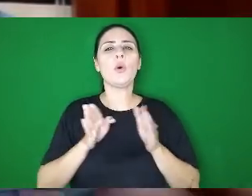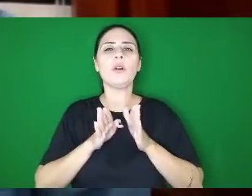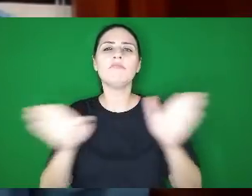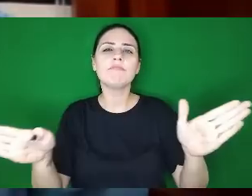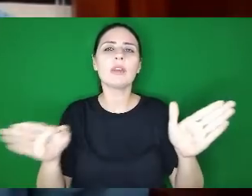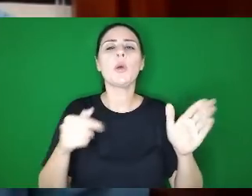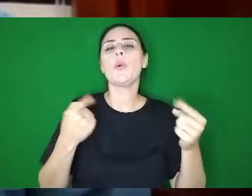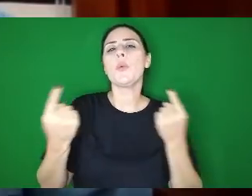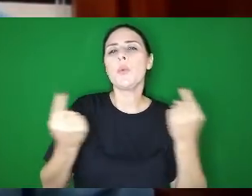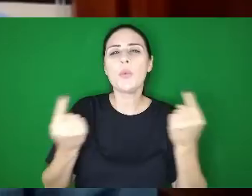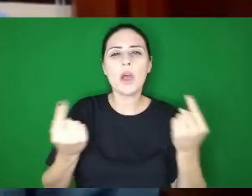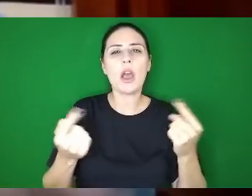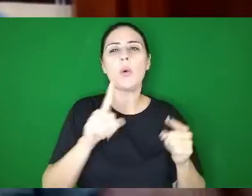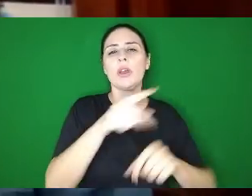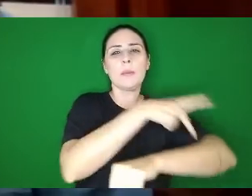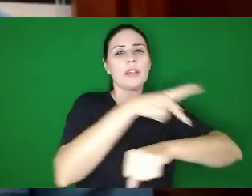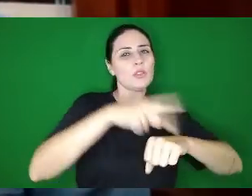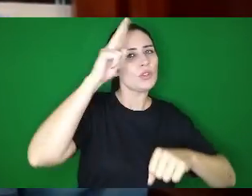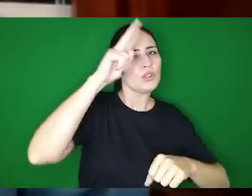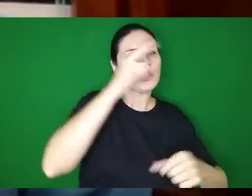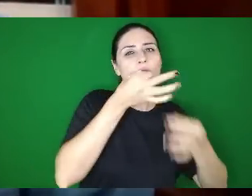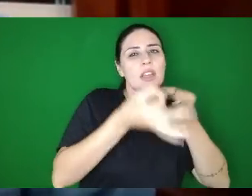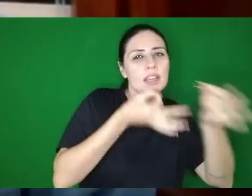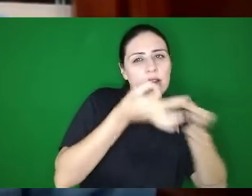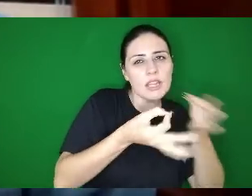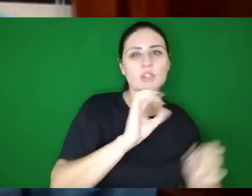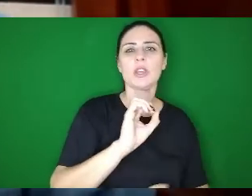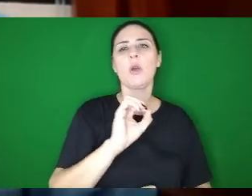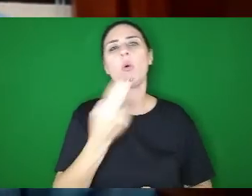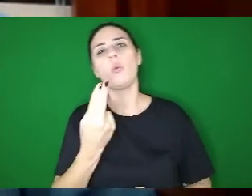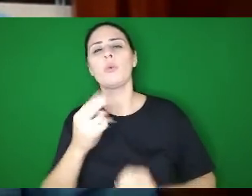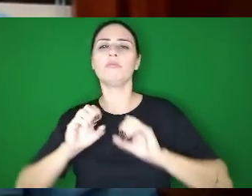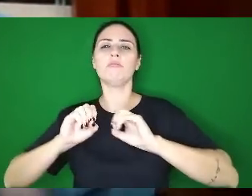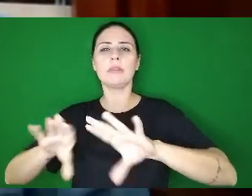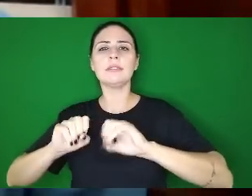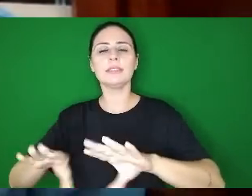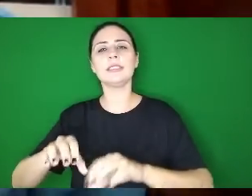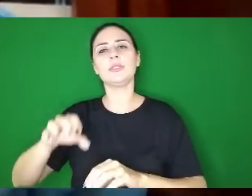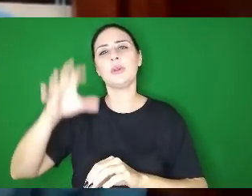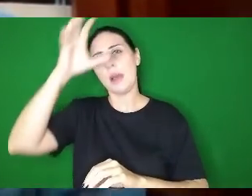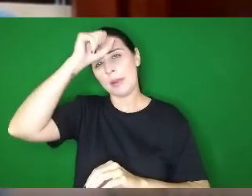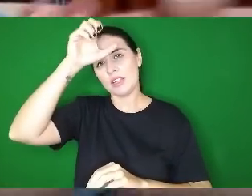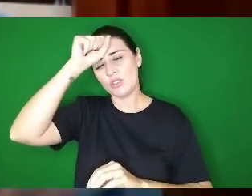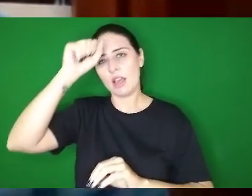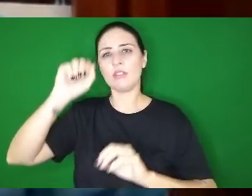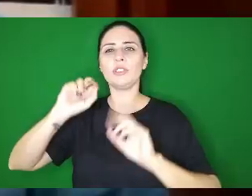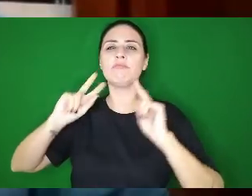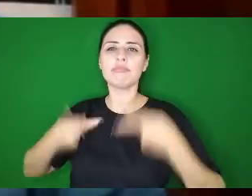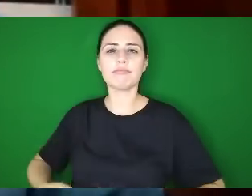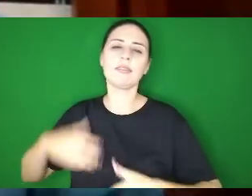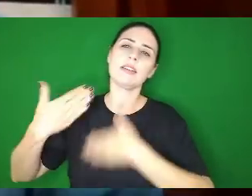né, se eu vou trabalhar com a pedagogia histórico-crítica, ou de dar o ensino, aprendizagem desenvolvimental, que é uma linha dentro da